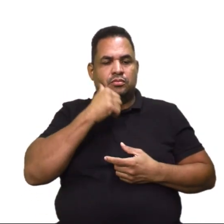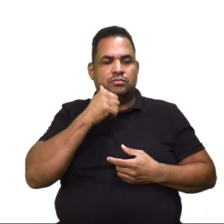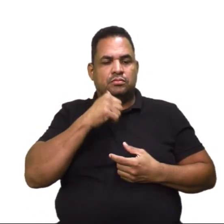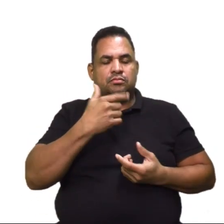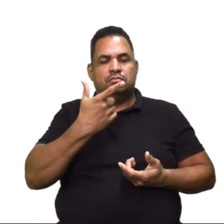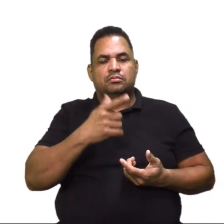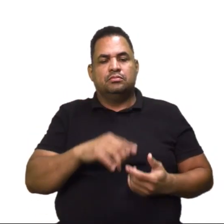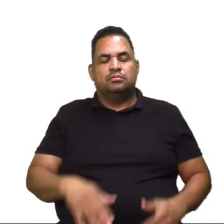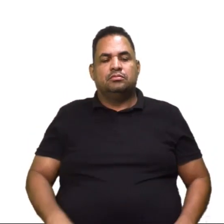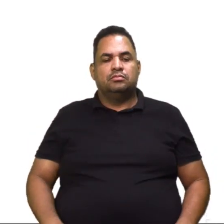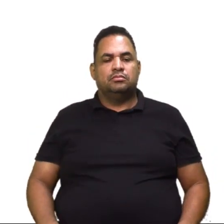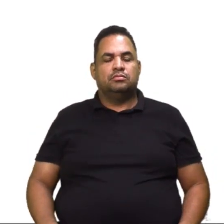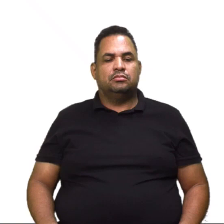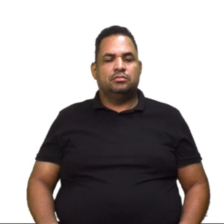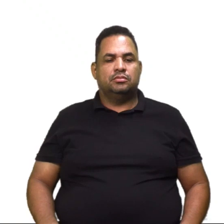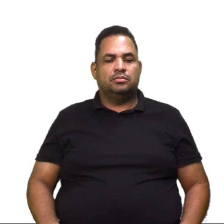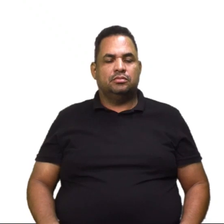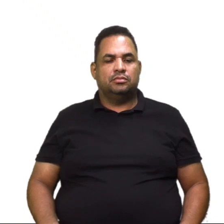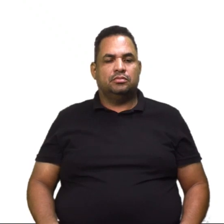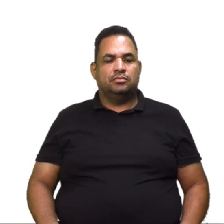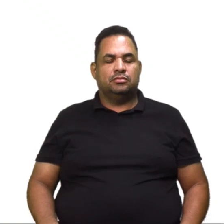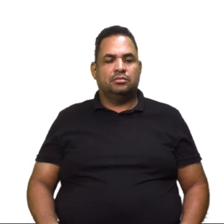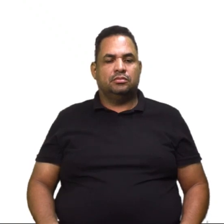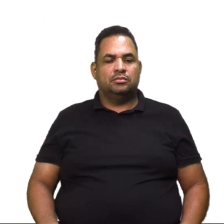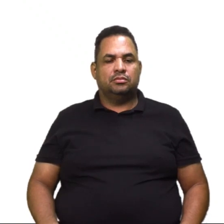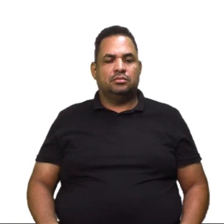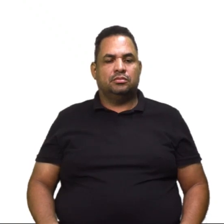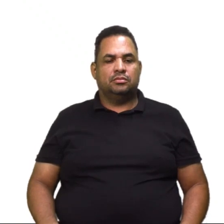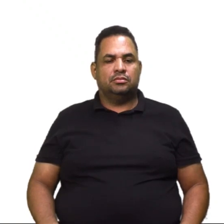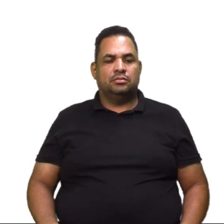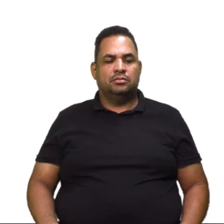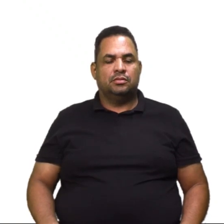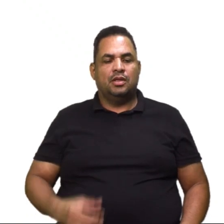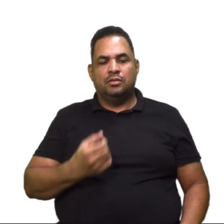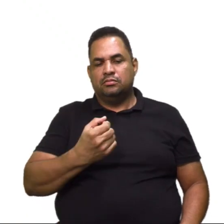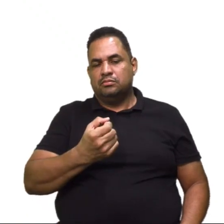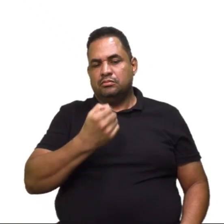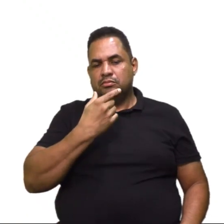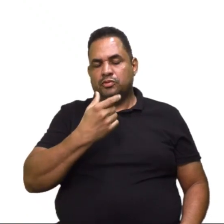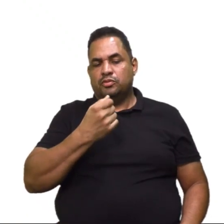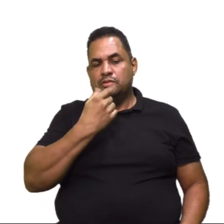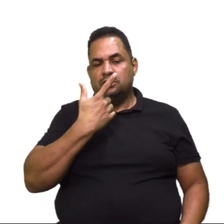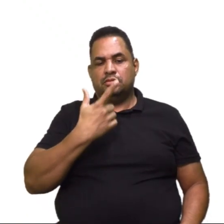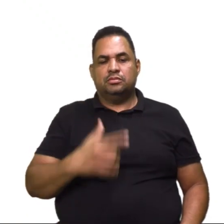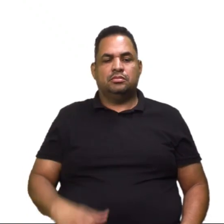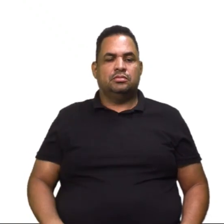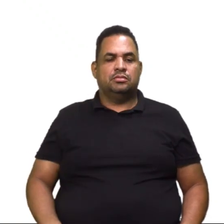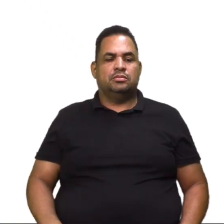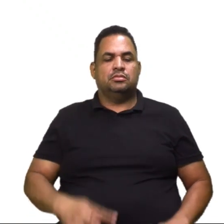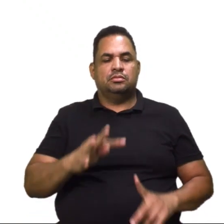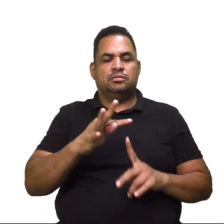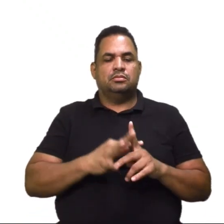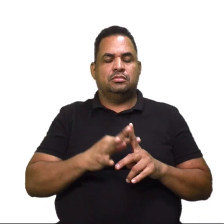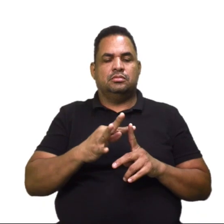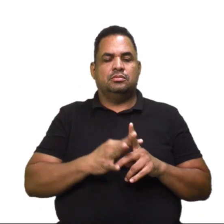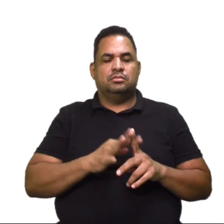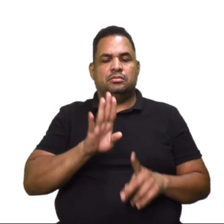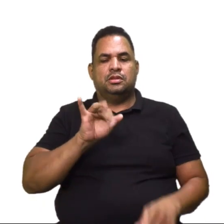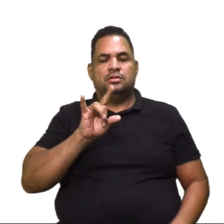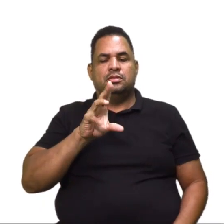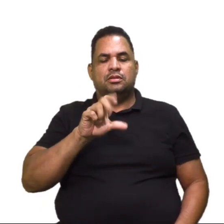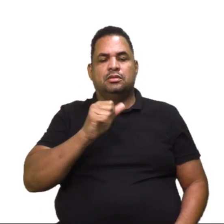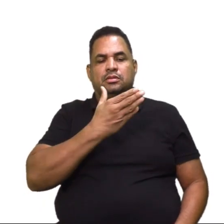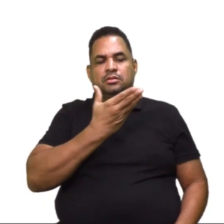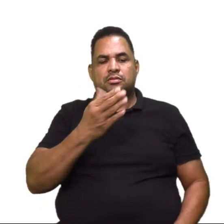introduz faz como se fosse um 8zinho, introduz. A pílula anticoncepcional e a temperatura basal. Então,